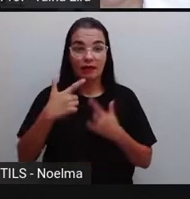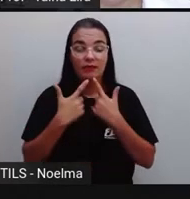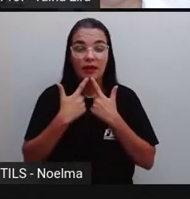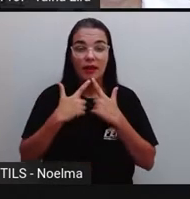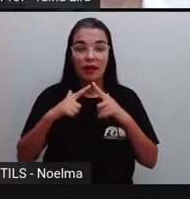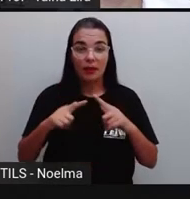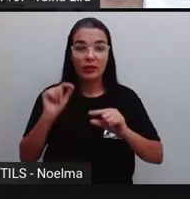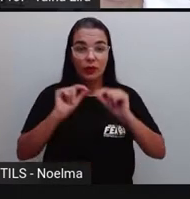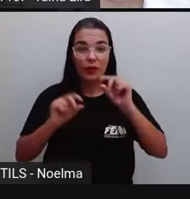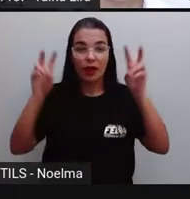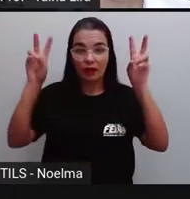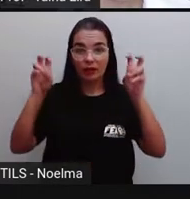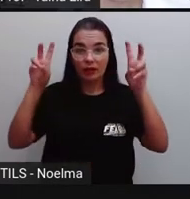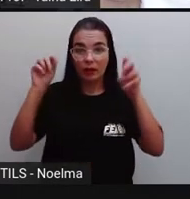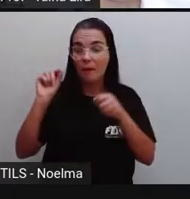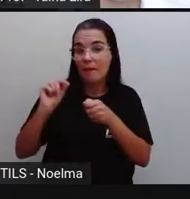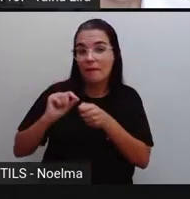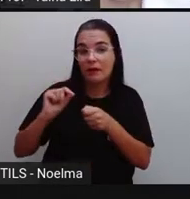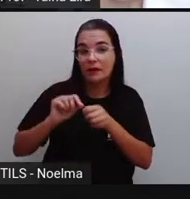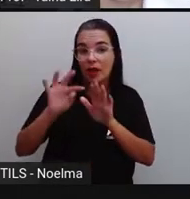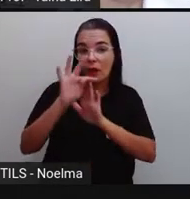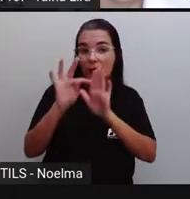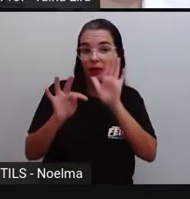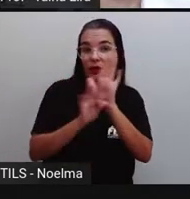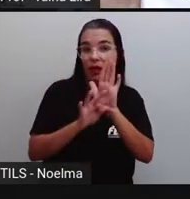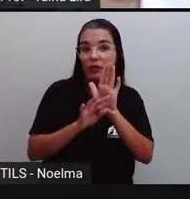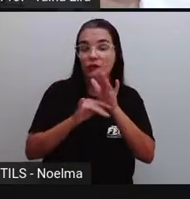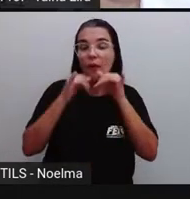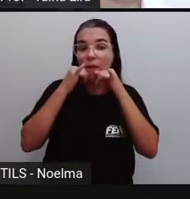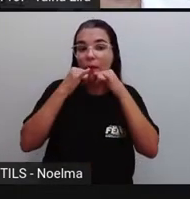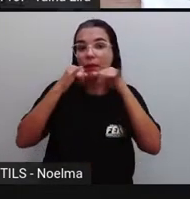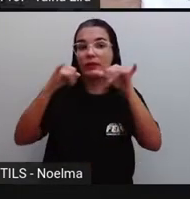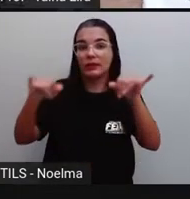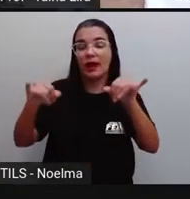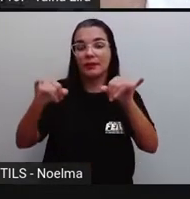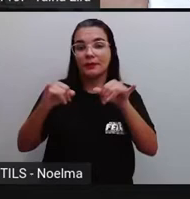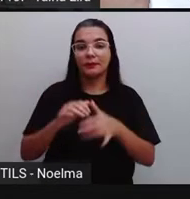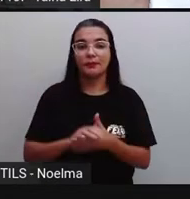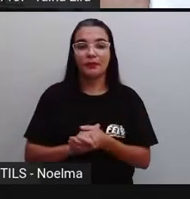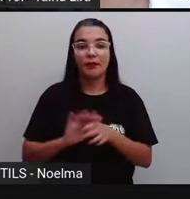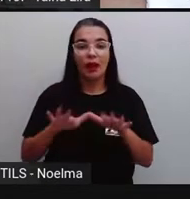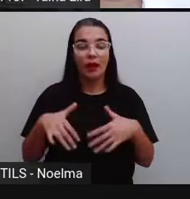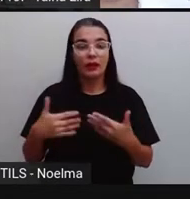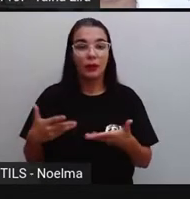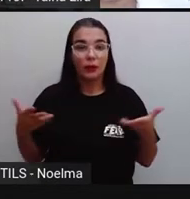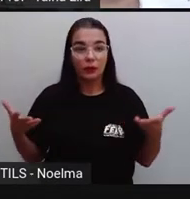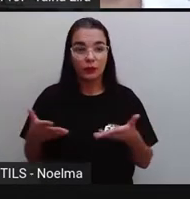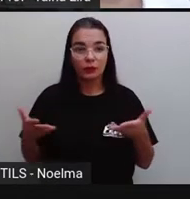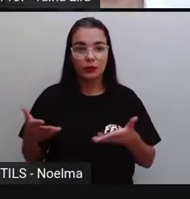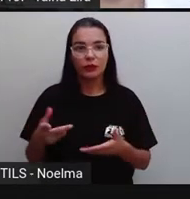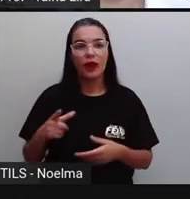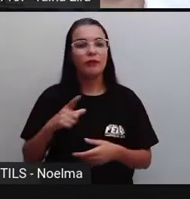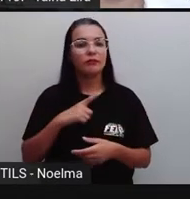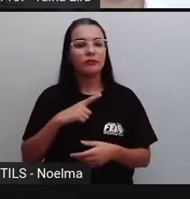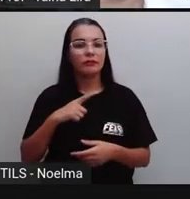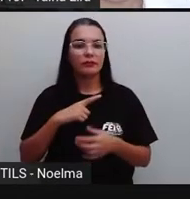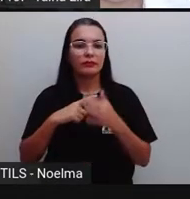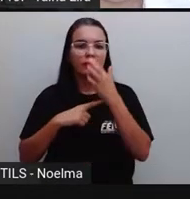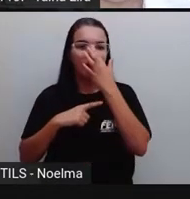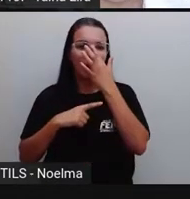e o nosso tema é produção de texto, cartaz publicitário. Então, a gente vem falando